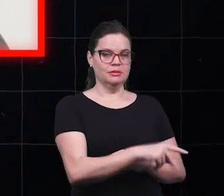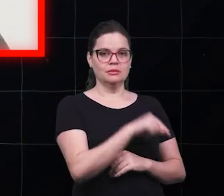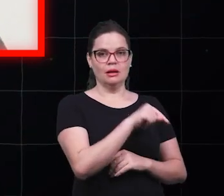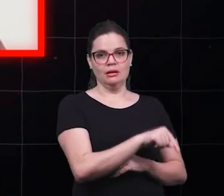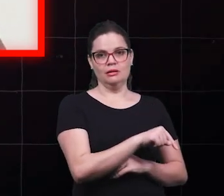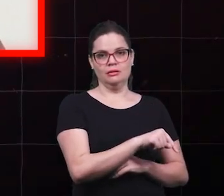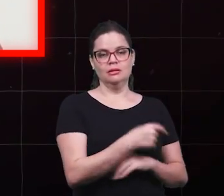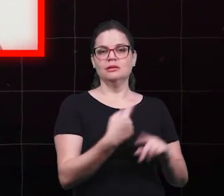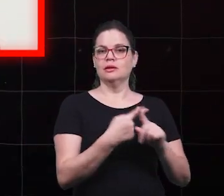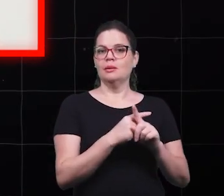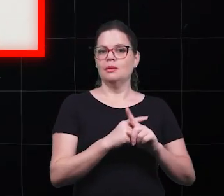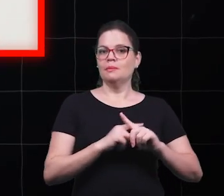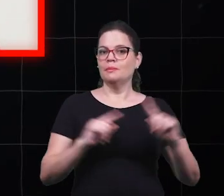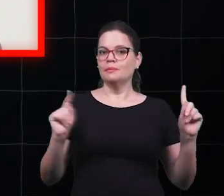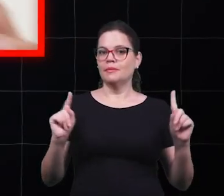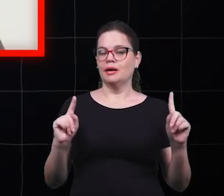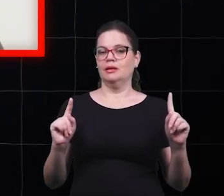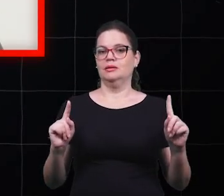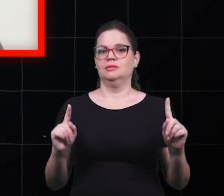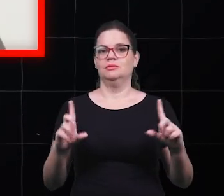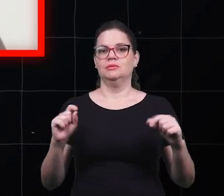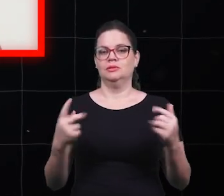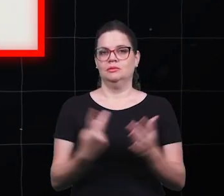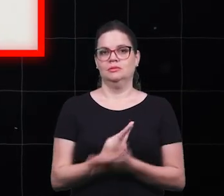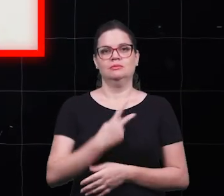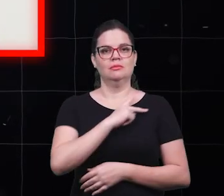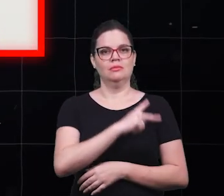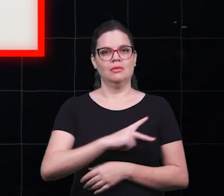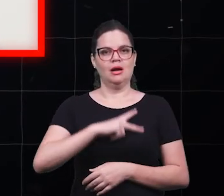Mas o próprio apóstolo Paulo ele vai dar um